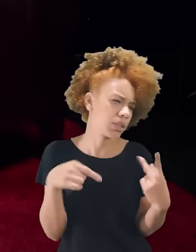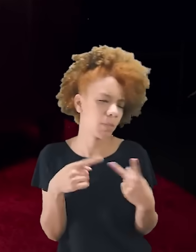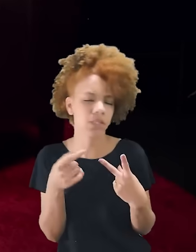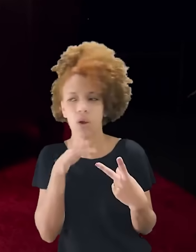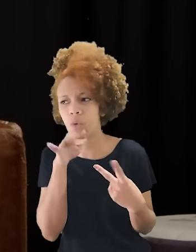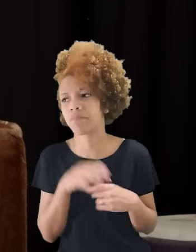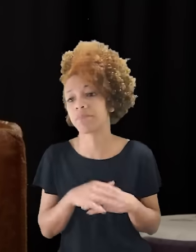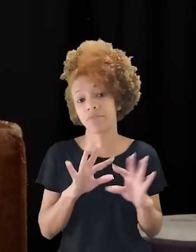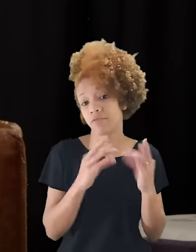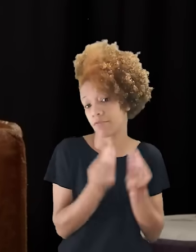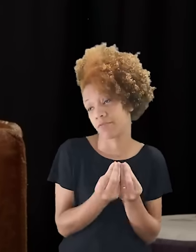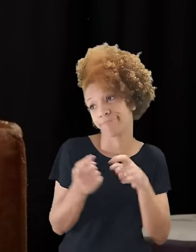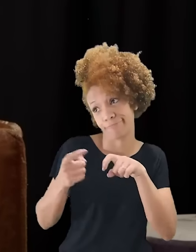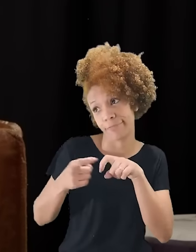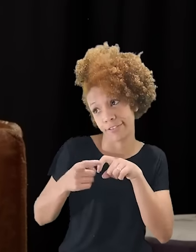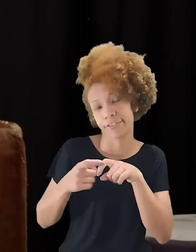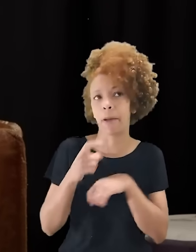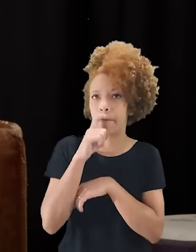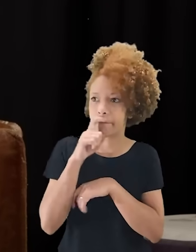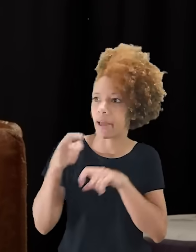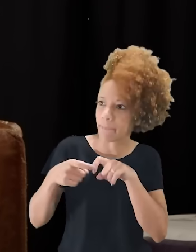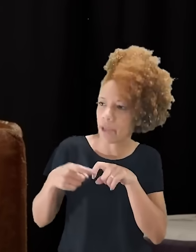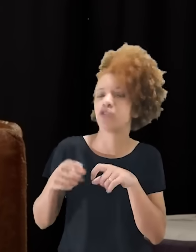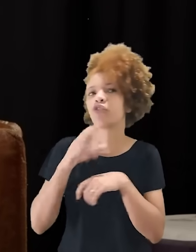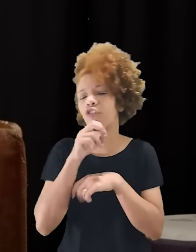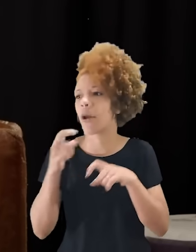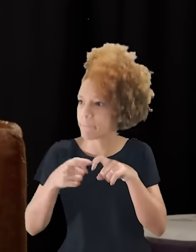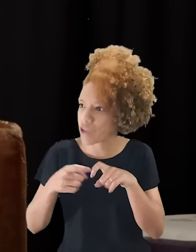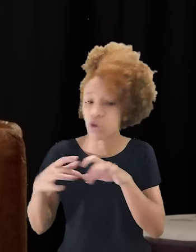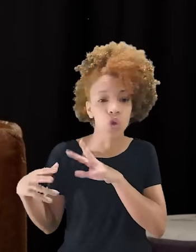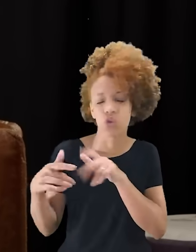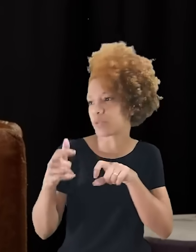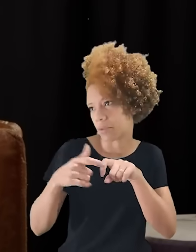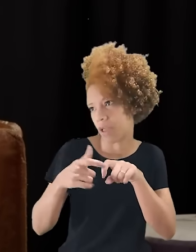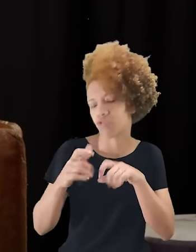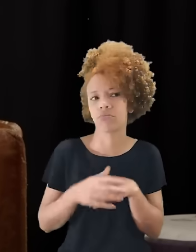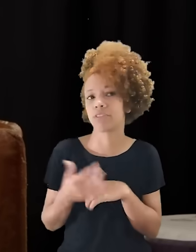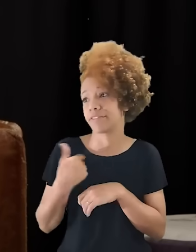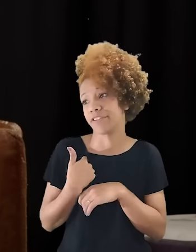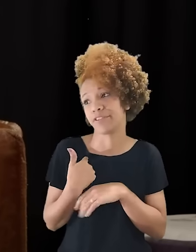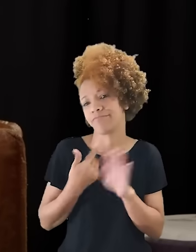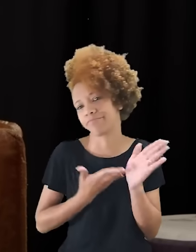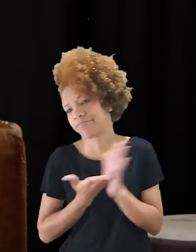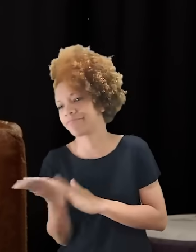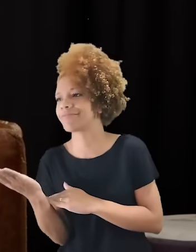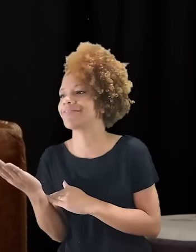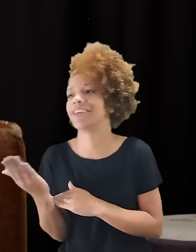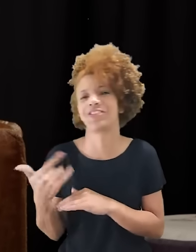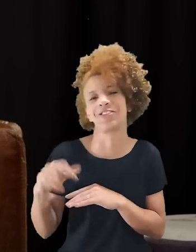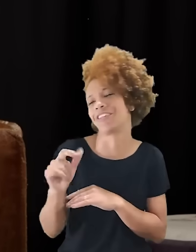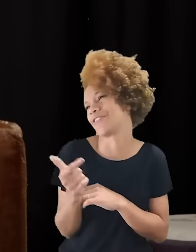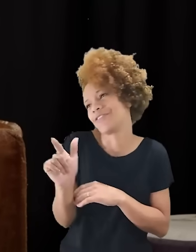ah meu minha família inteira É de Medicina né meu pai é médico meu irmão é médico todo mundo é médico então eu meio que fui ser a ovelha